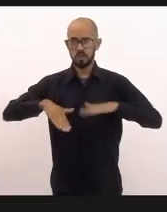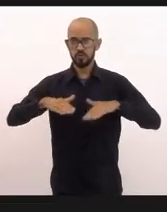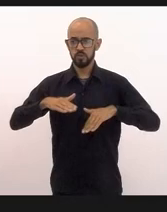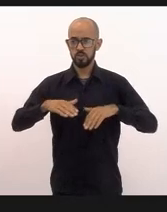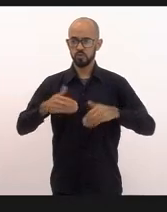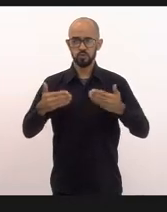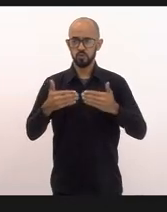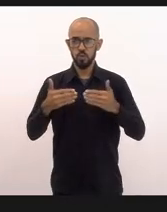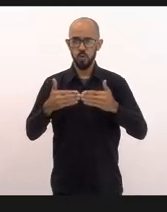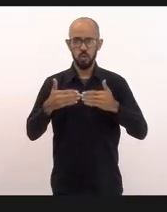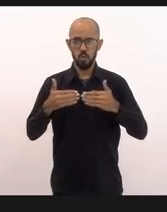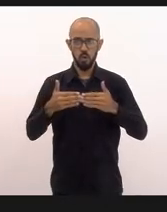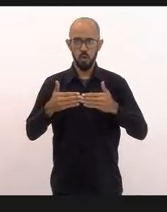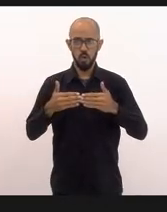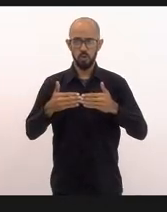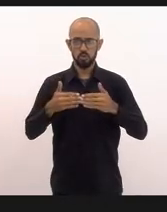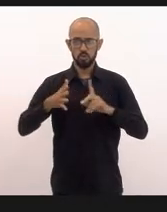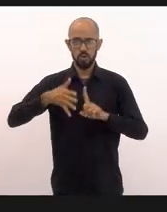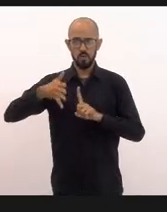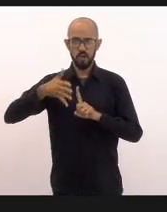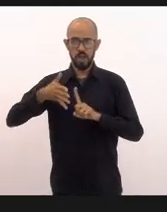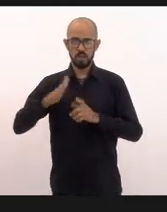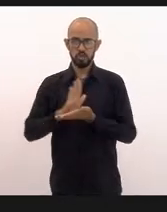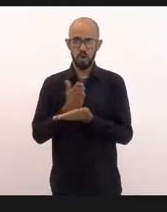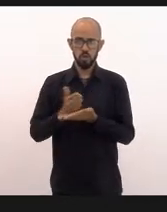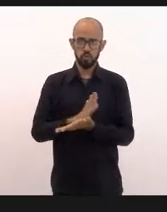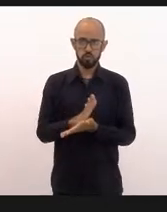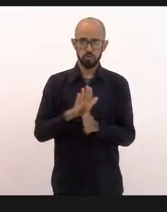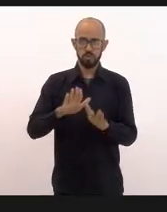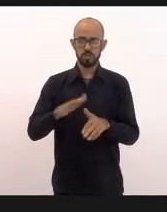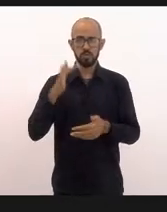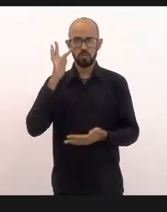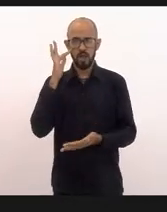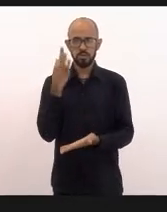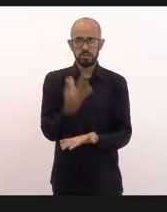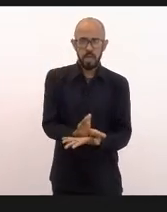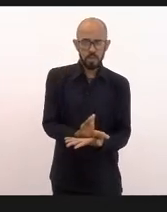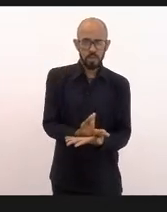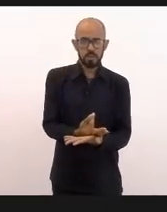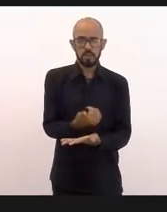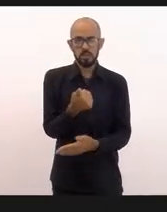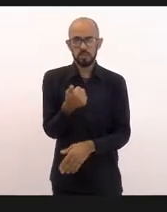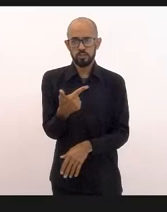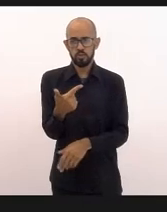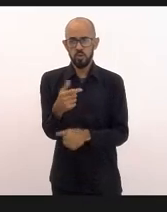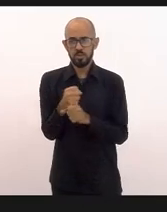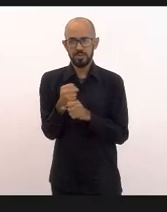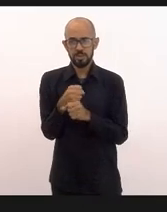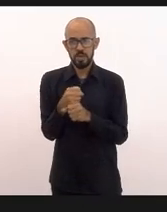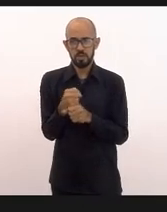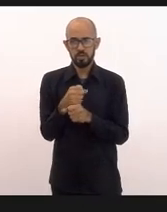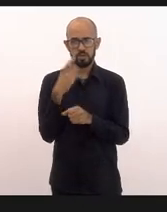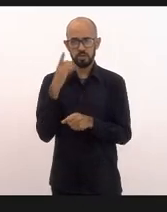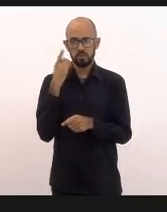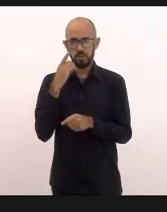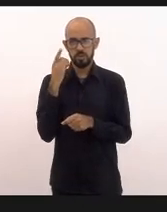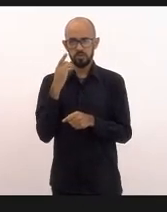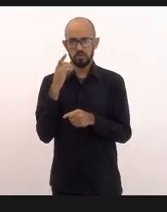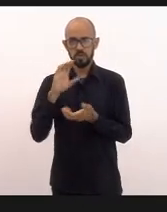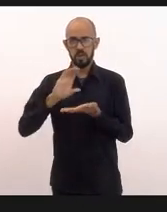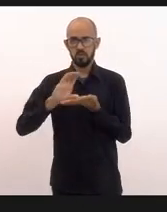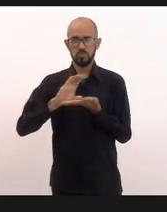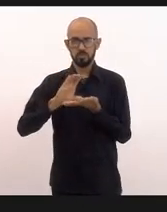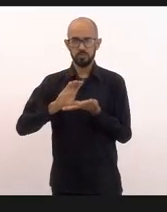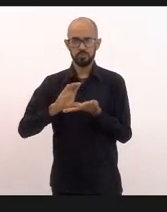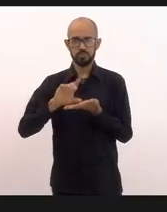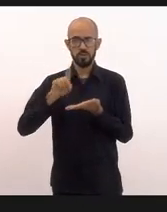fala de alguns, mas tenho a certeza desses meus 12 anos de parlamento que a constitucionalidade é uma questão de